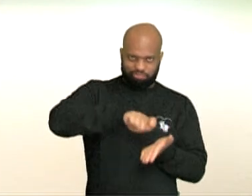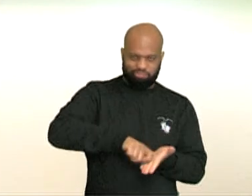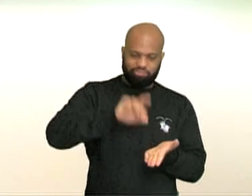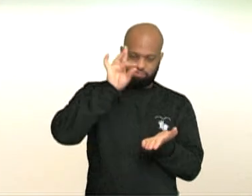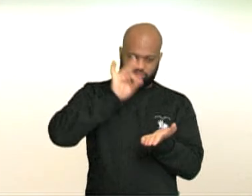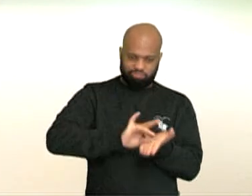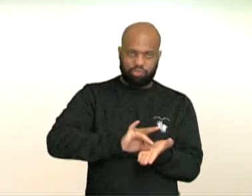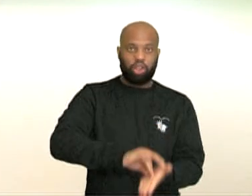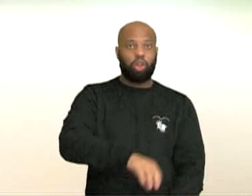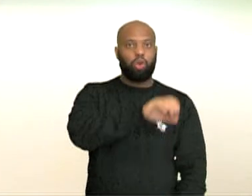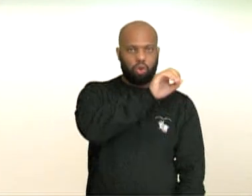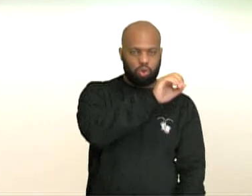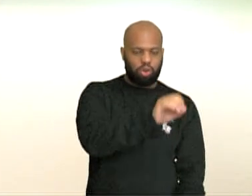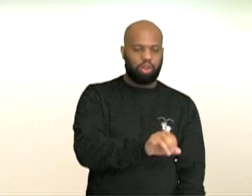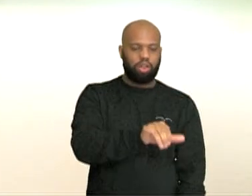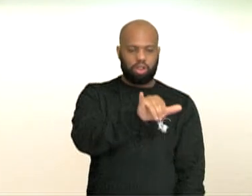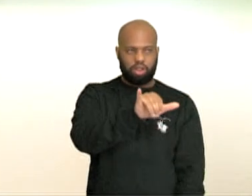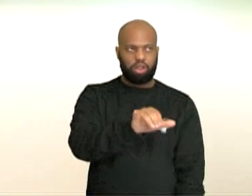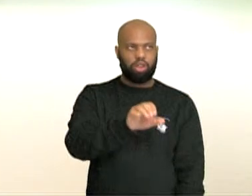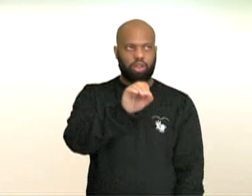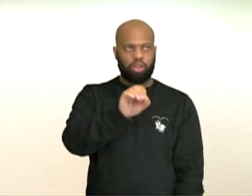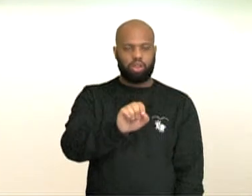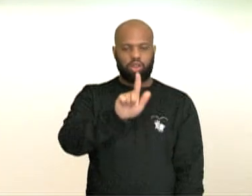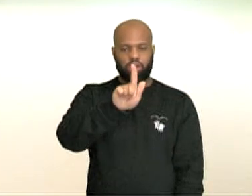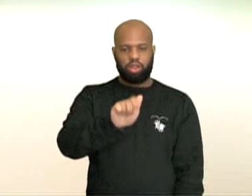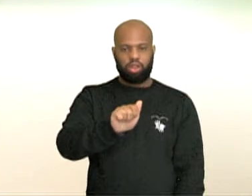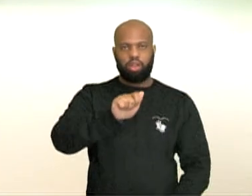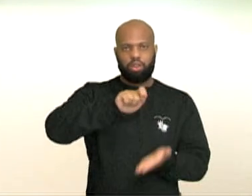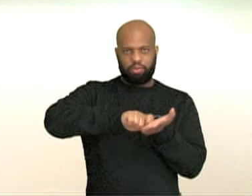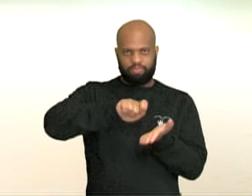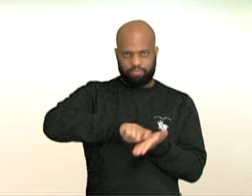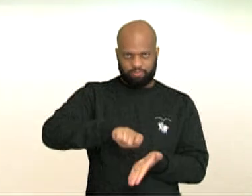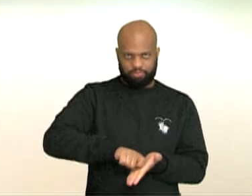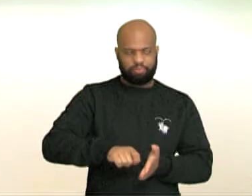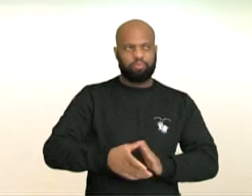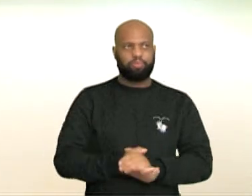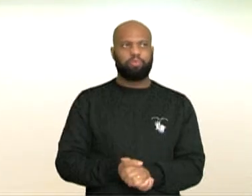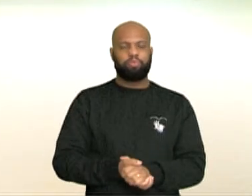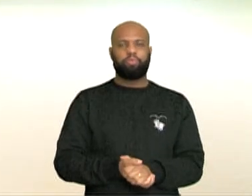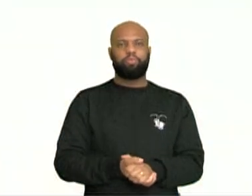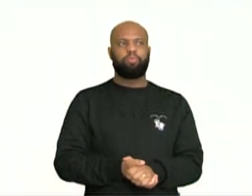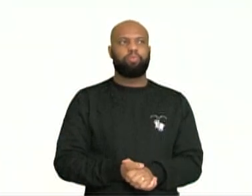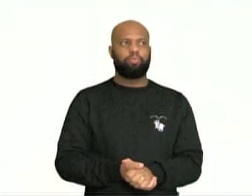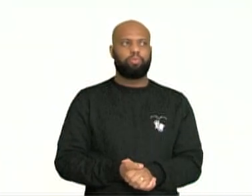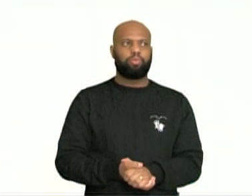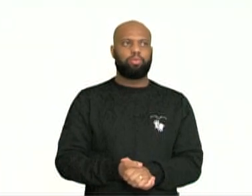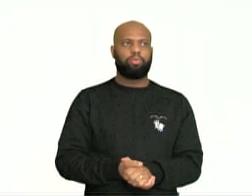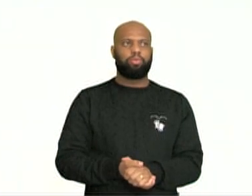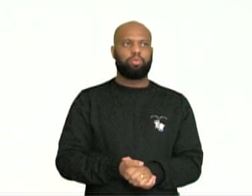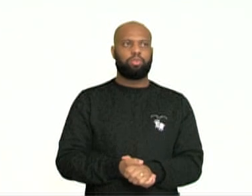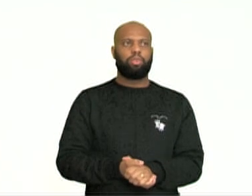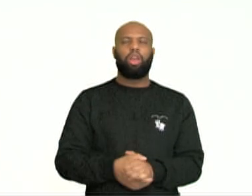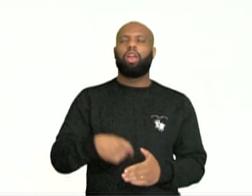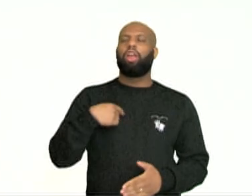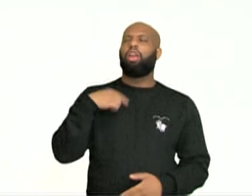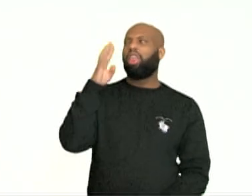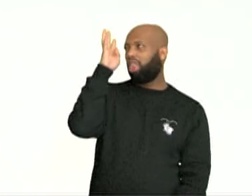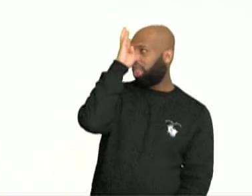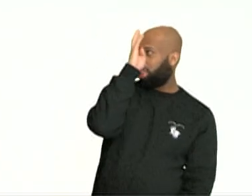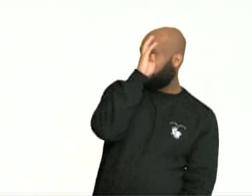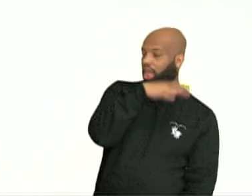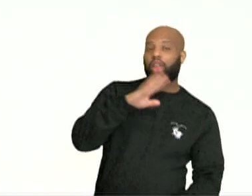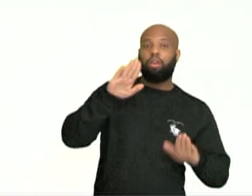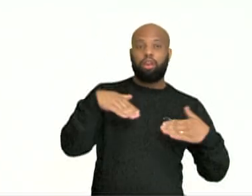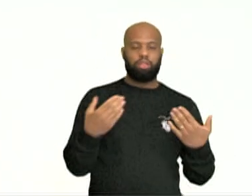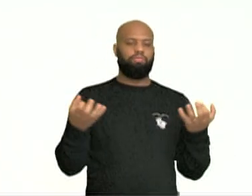original, o yoga. Sempre lembrar disso na hora de realizar a pronúncia. Sou tão distraído. A prática